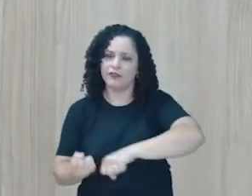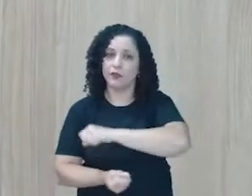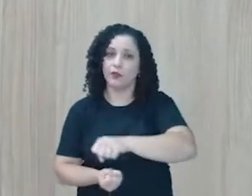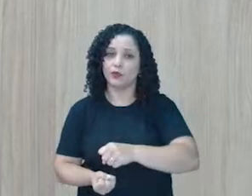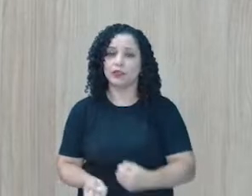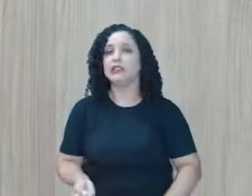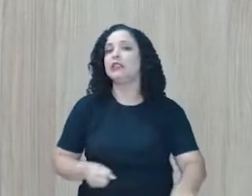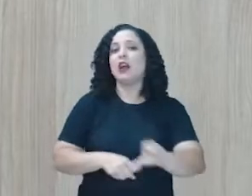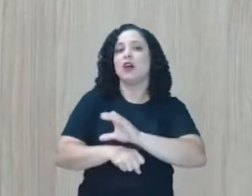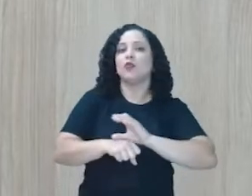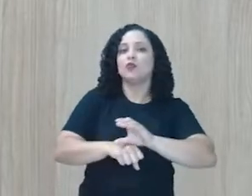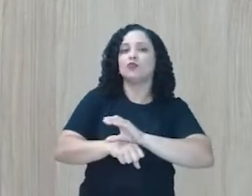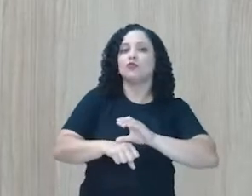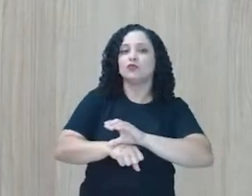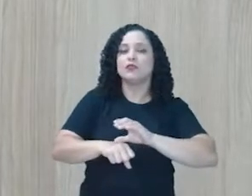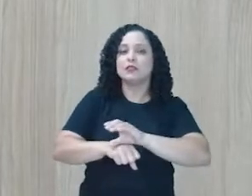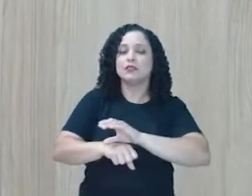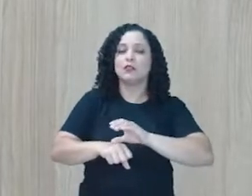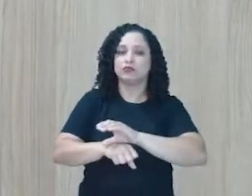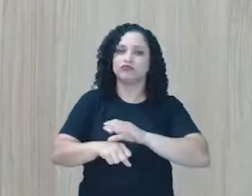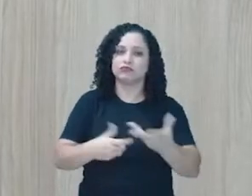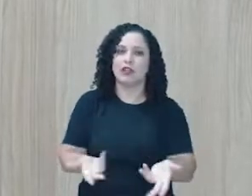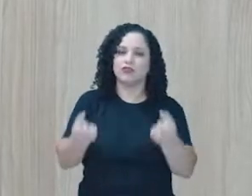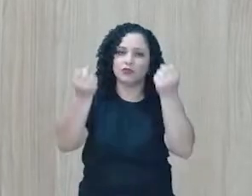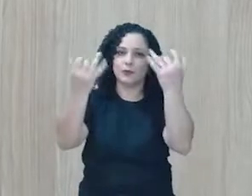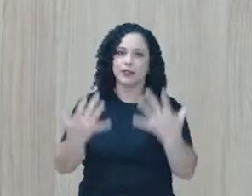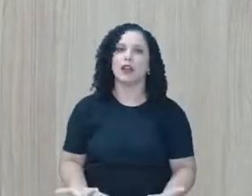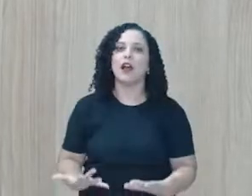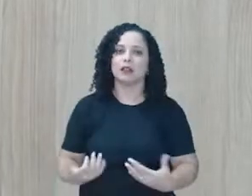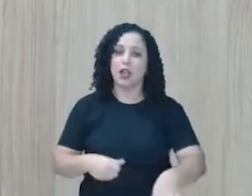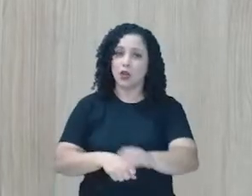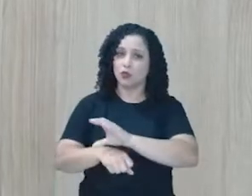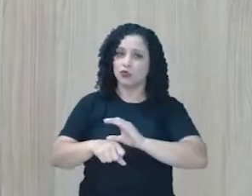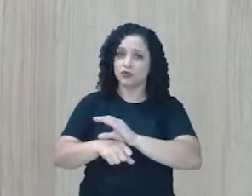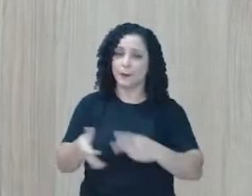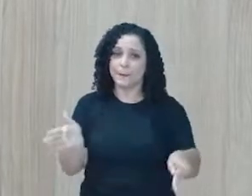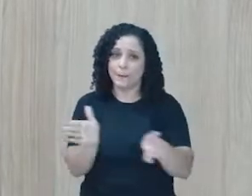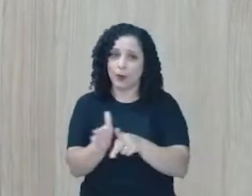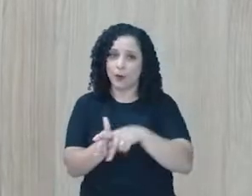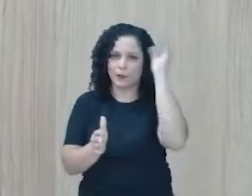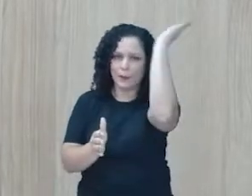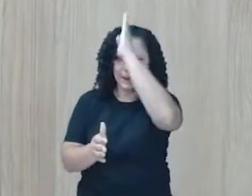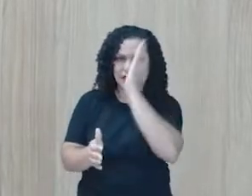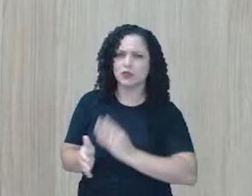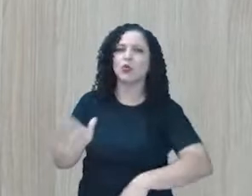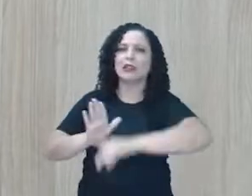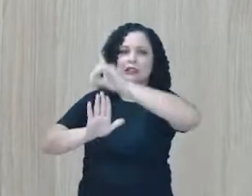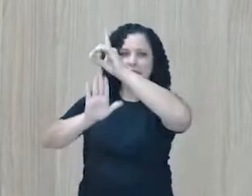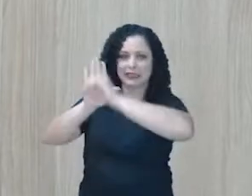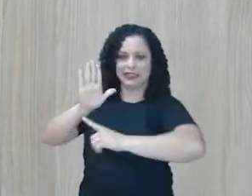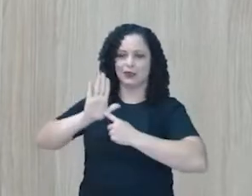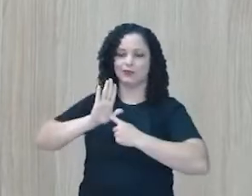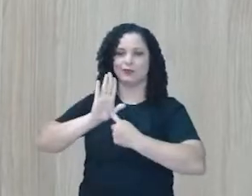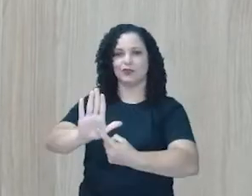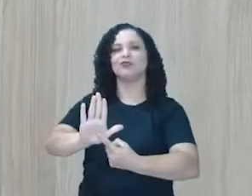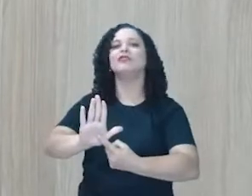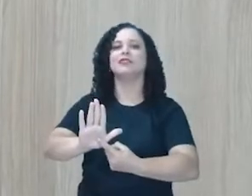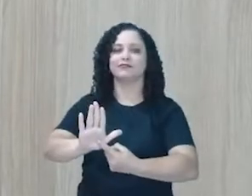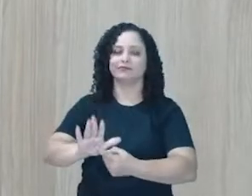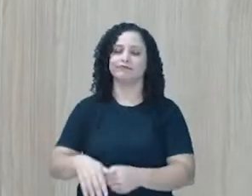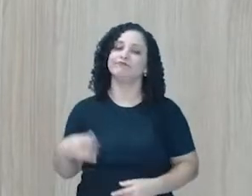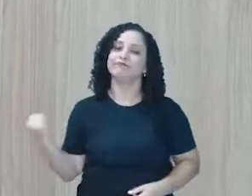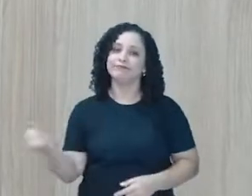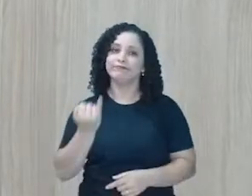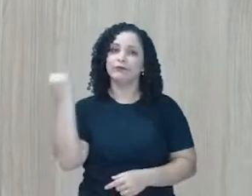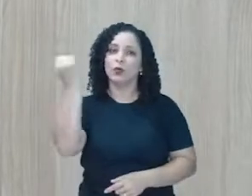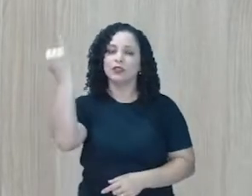gente vai ver com Vanessa em breve, tá? Então a Constituição Federal Brasileira traz esse direito, né? Ela já traz isso nela. Então